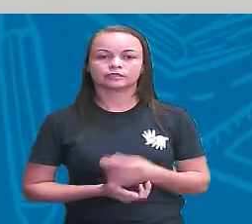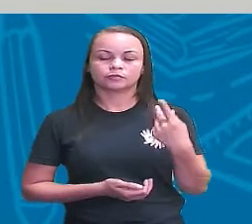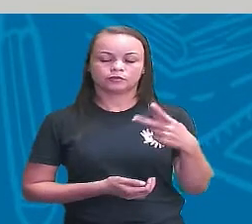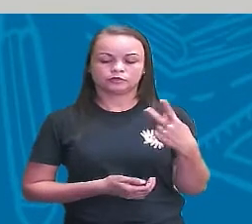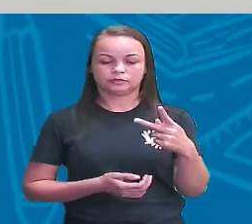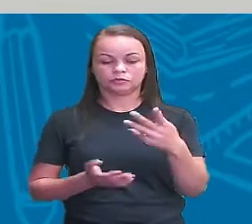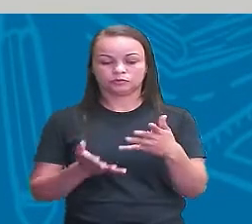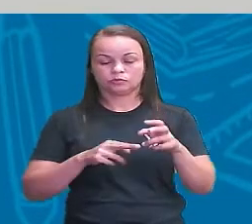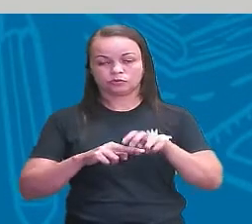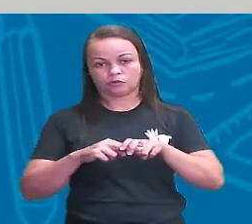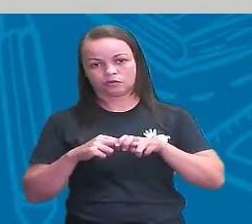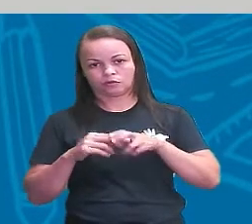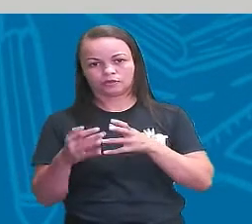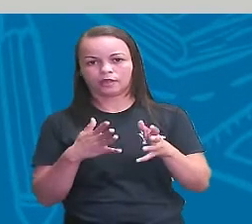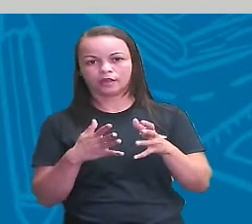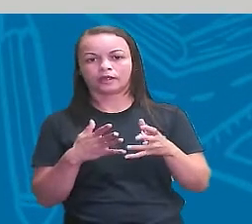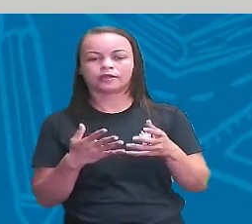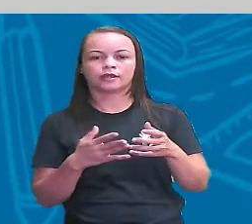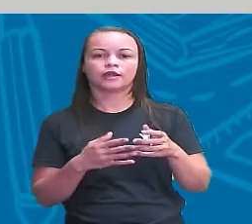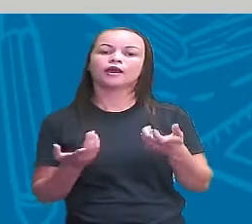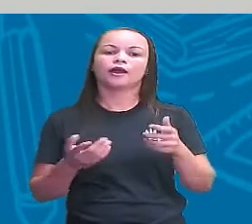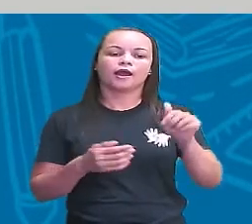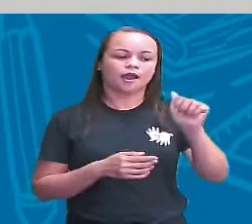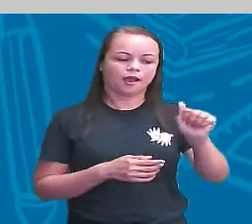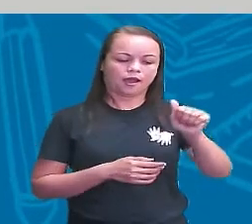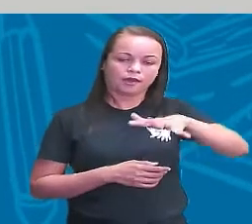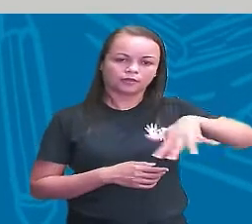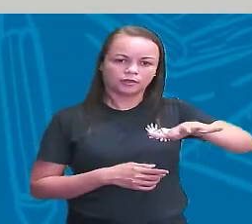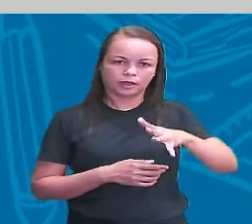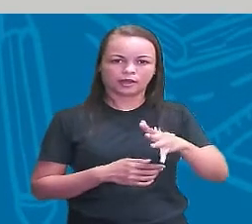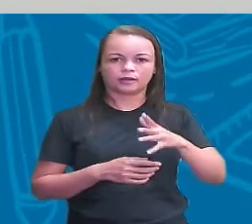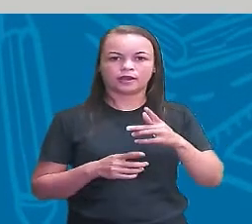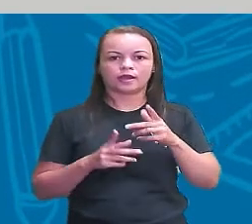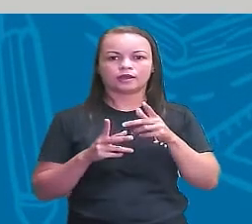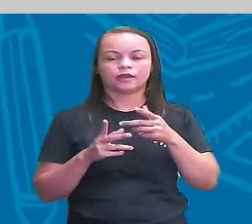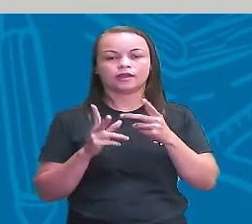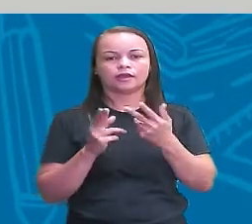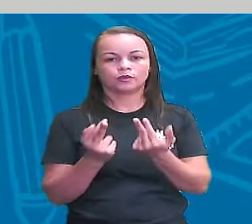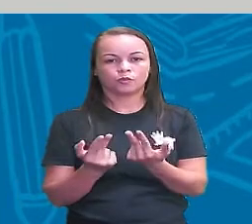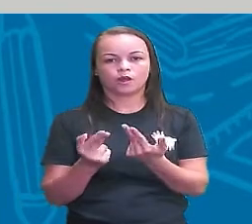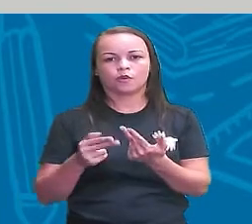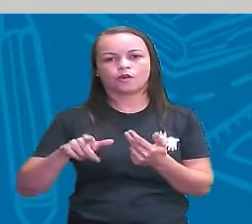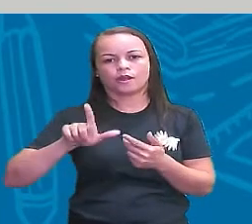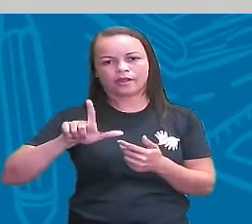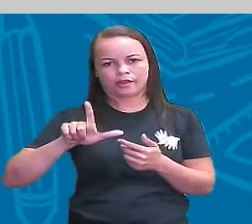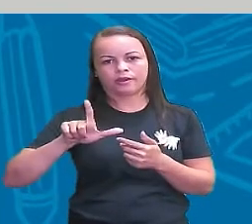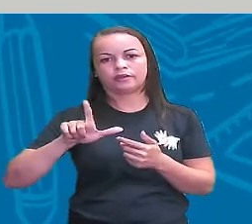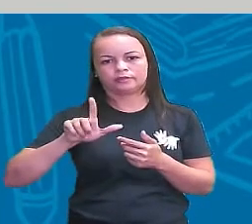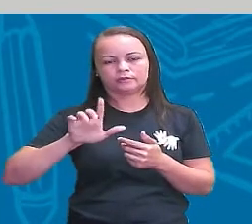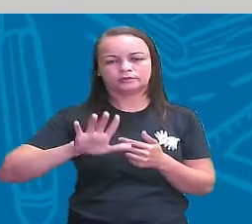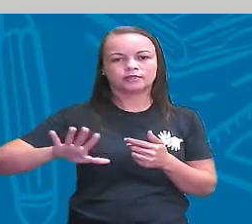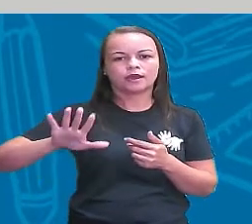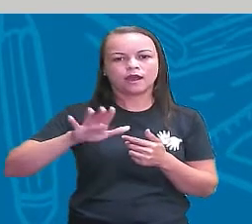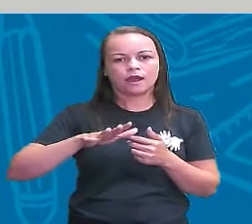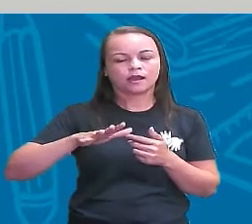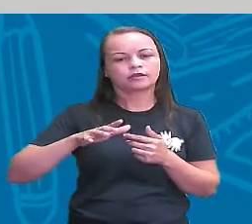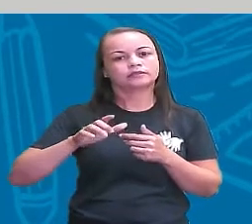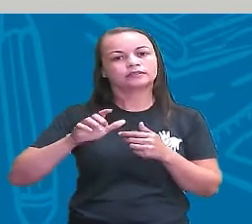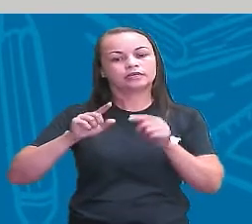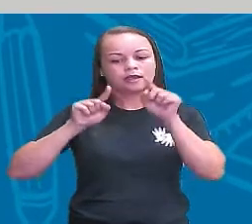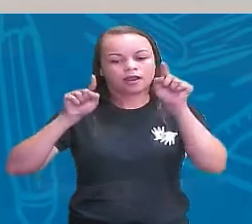aqui A diária é igual a L ao quadrado. Certo? O meu P está representando quem? O